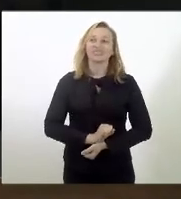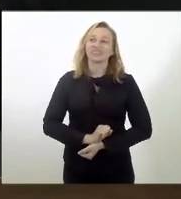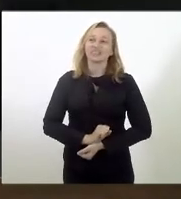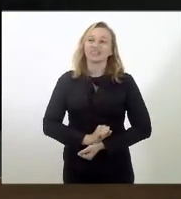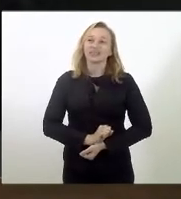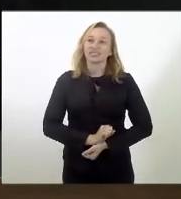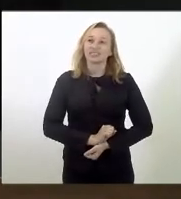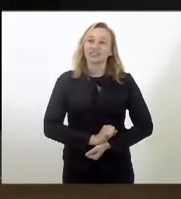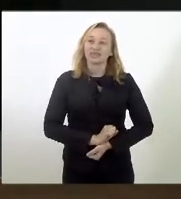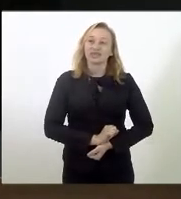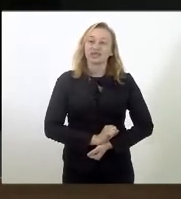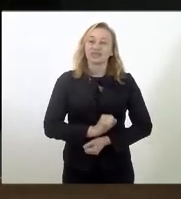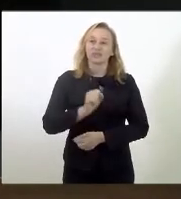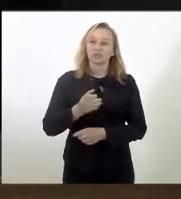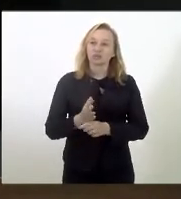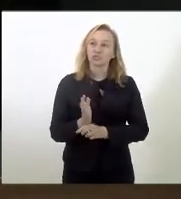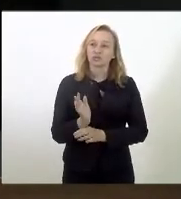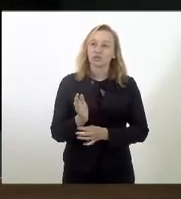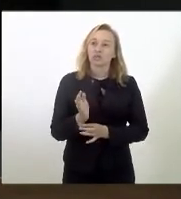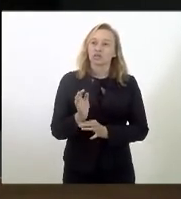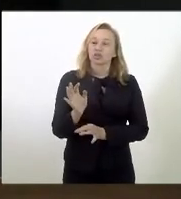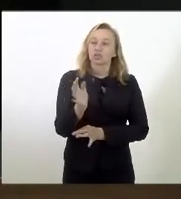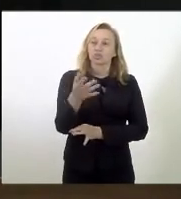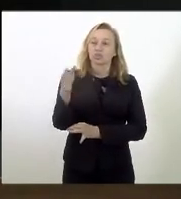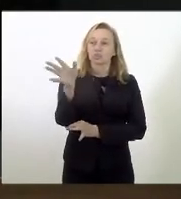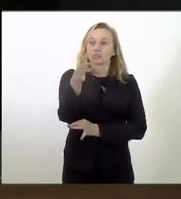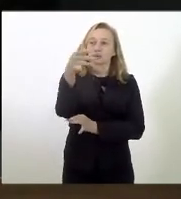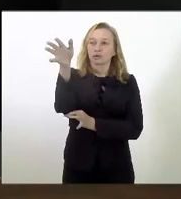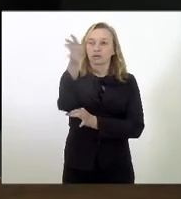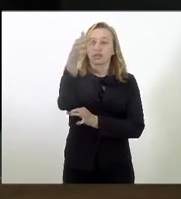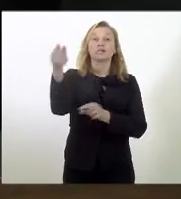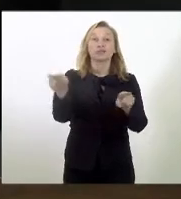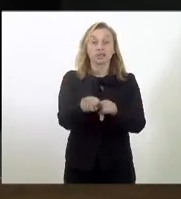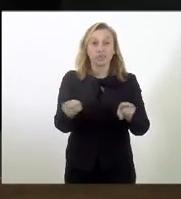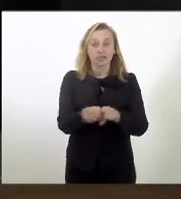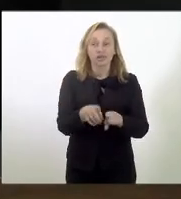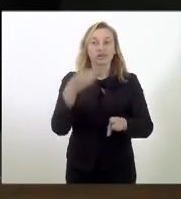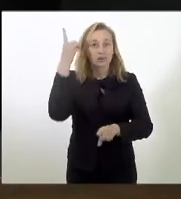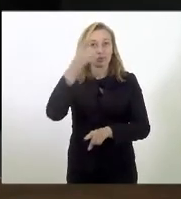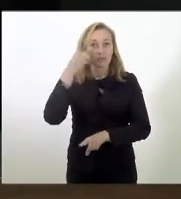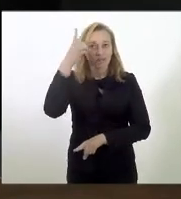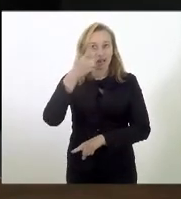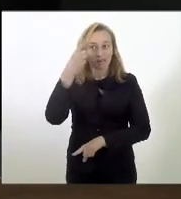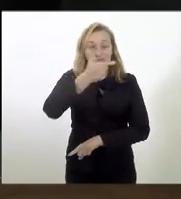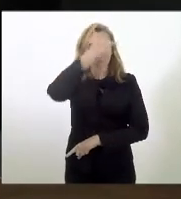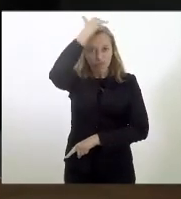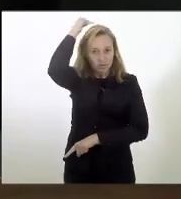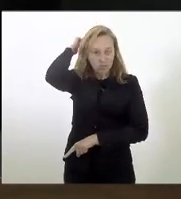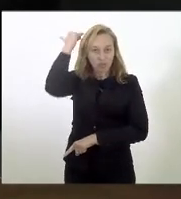para podermos hastearmos a bandeira. Também convido o deputado Luiz Paulo